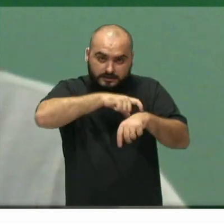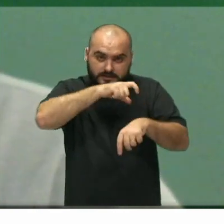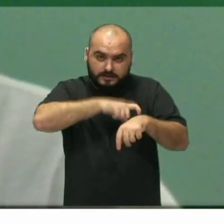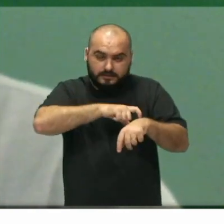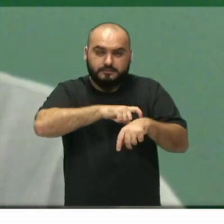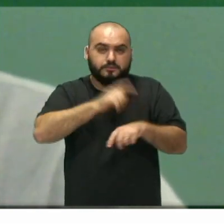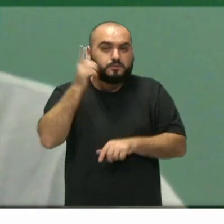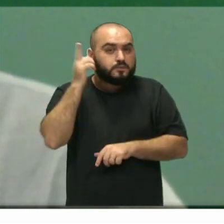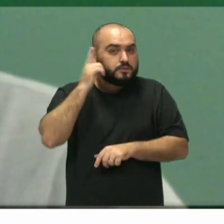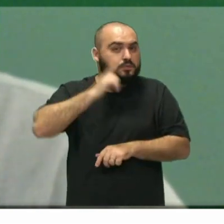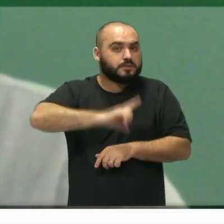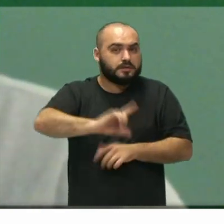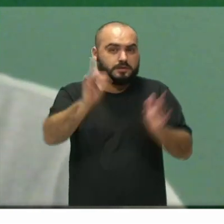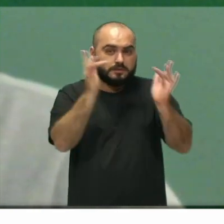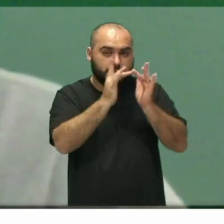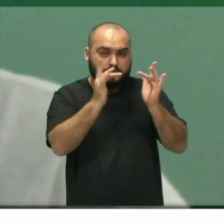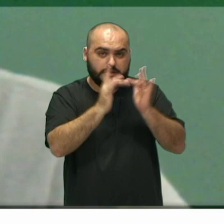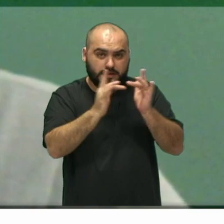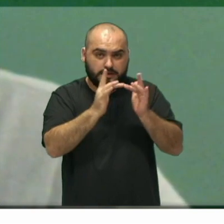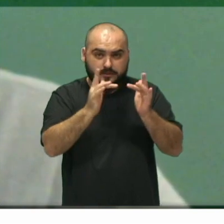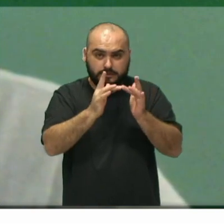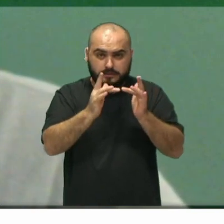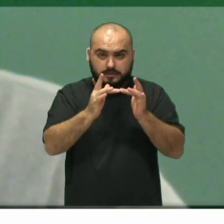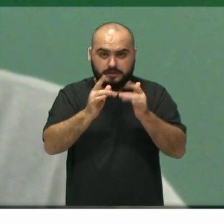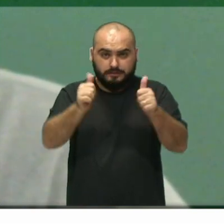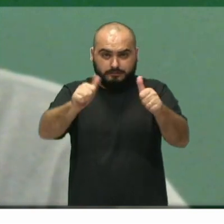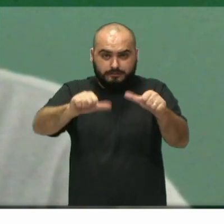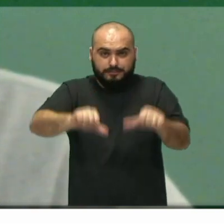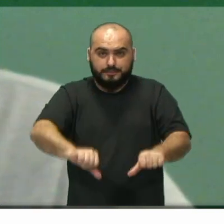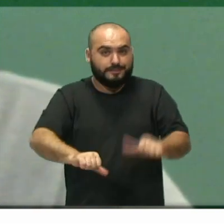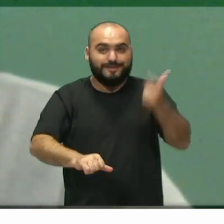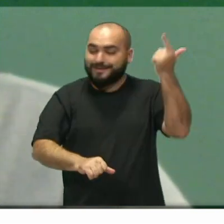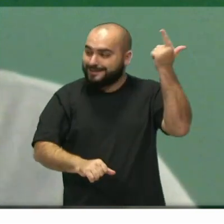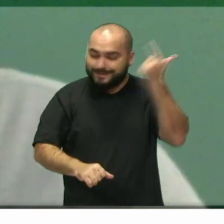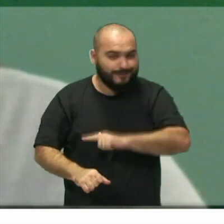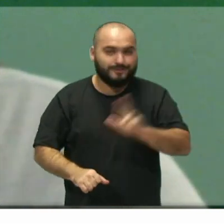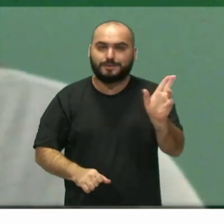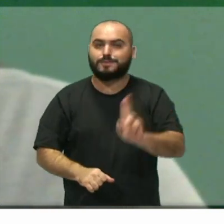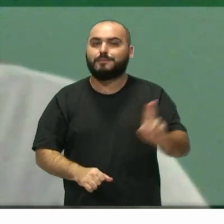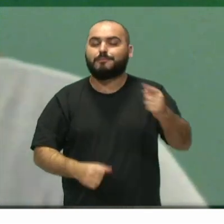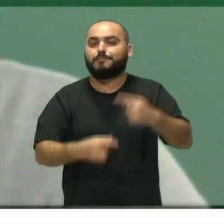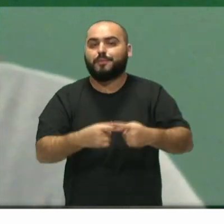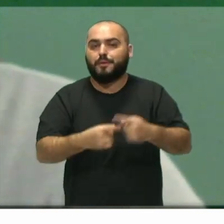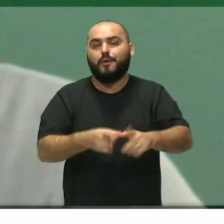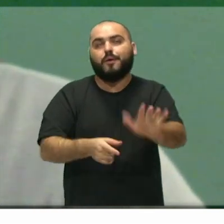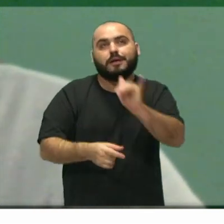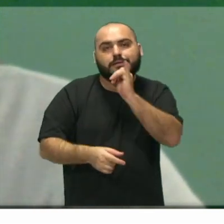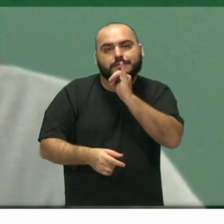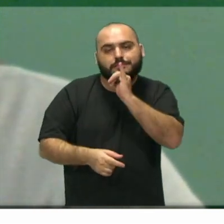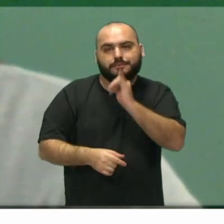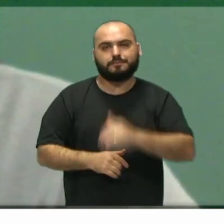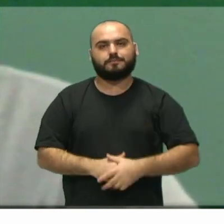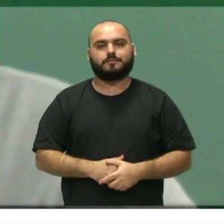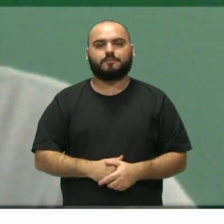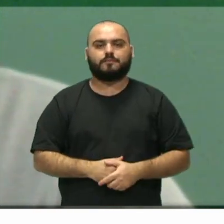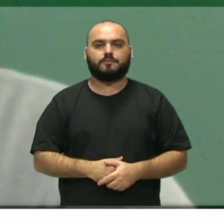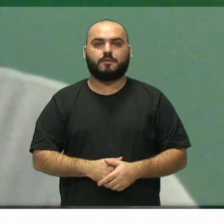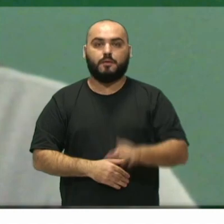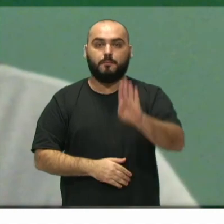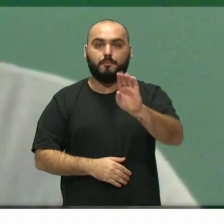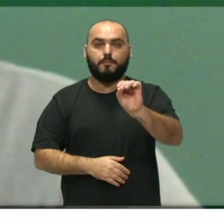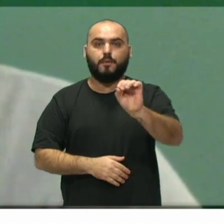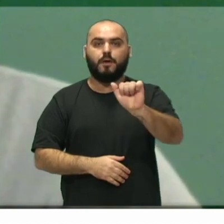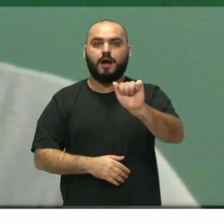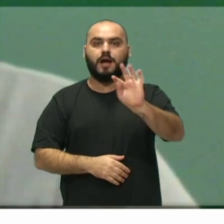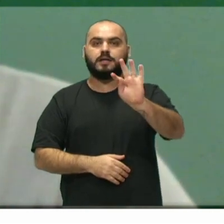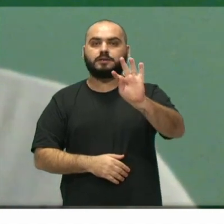com situações de crise, a gente não está conseguindo aplicar. Vamos, por exemplo, usar o exemplo da Boate Kiss,